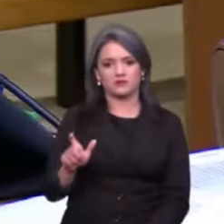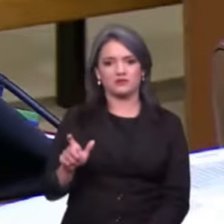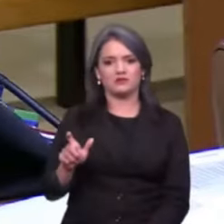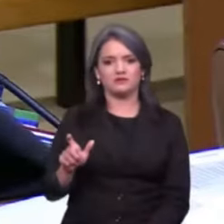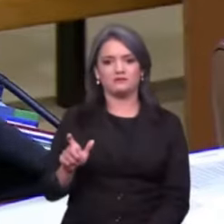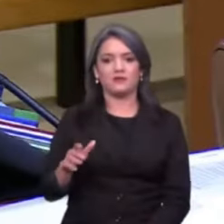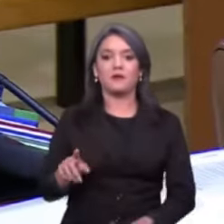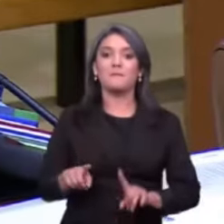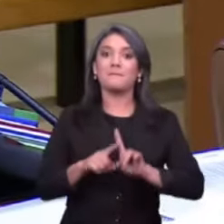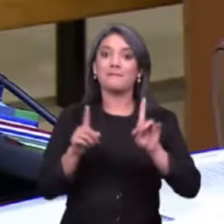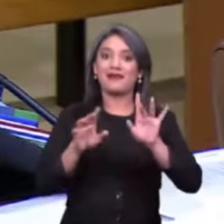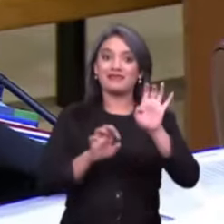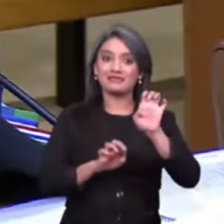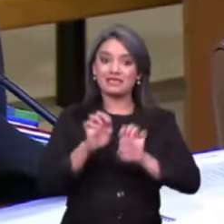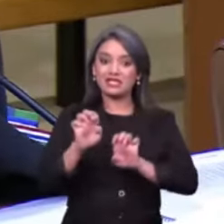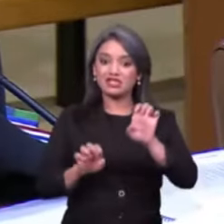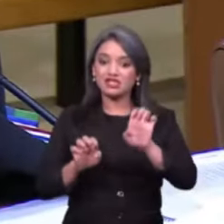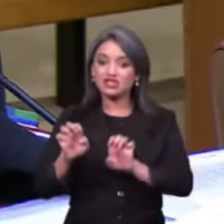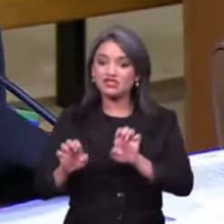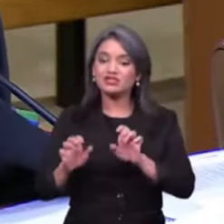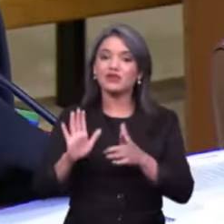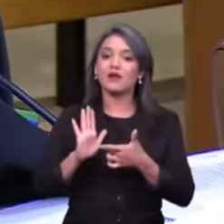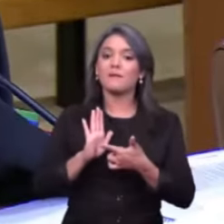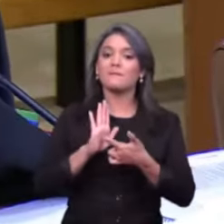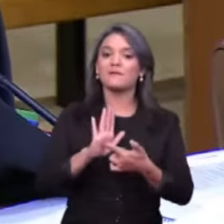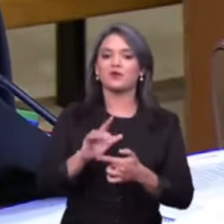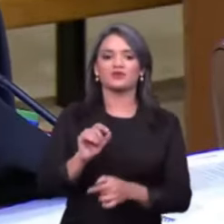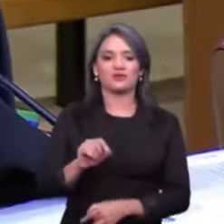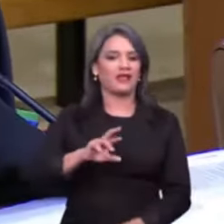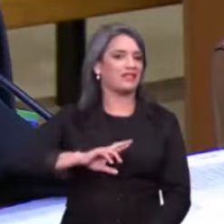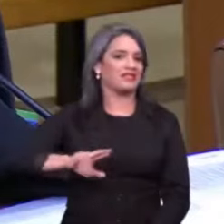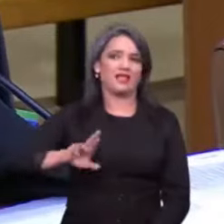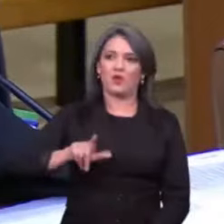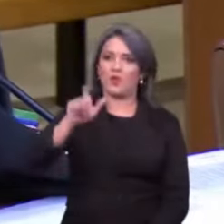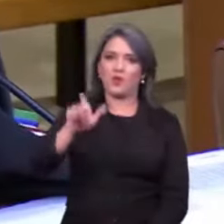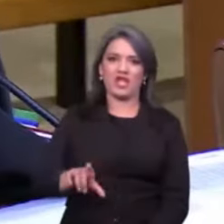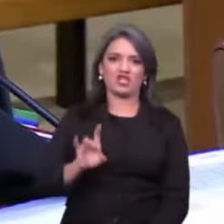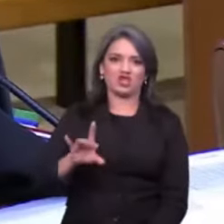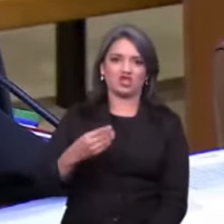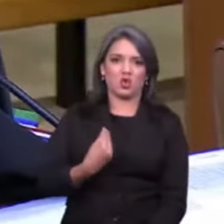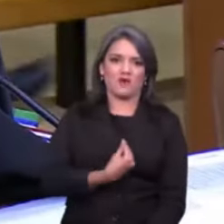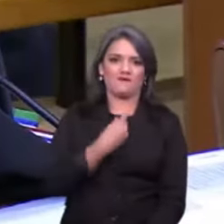Esses dados que eu trago demonstram o seguinte: não se trata de vida privada.